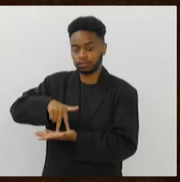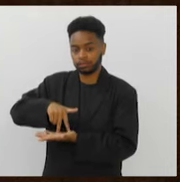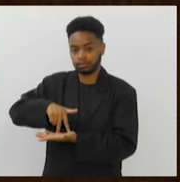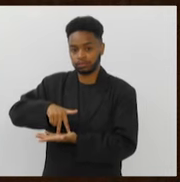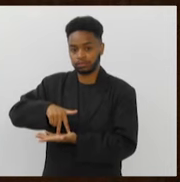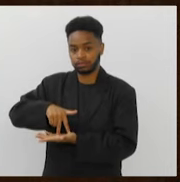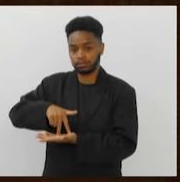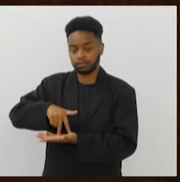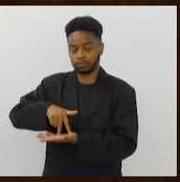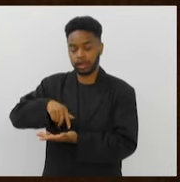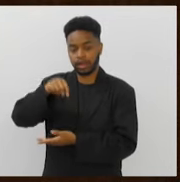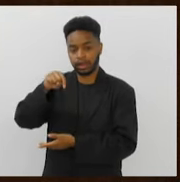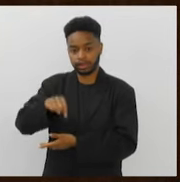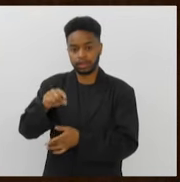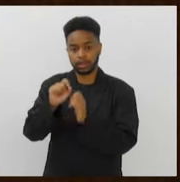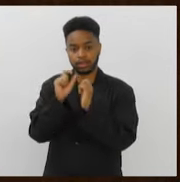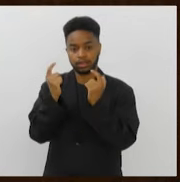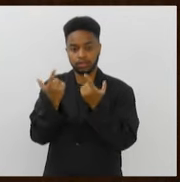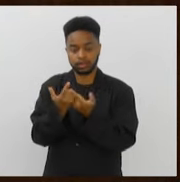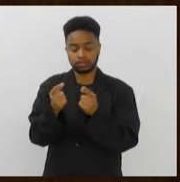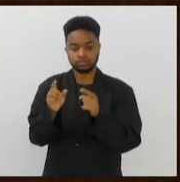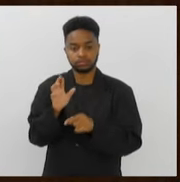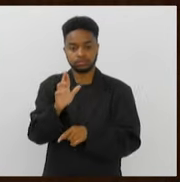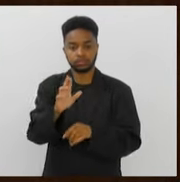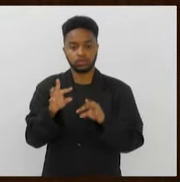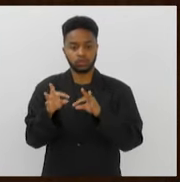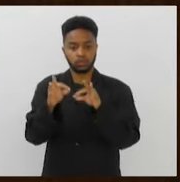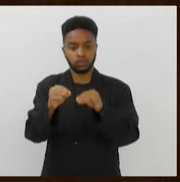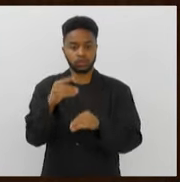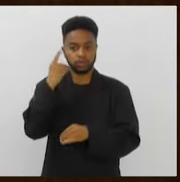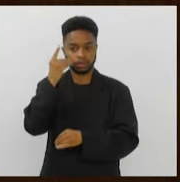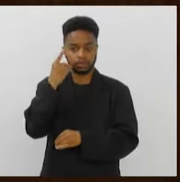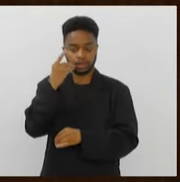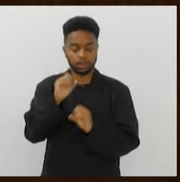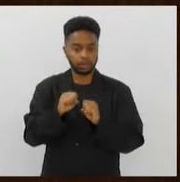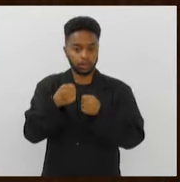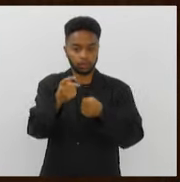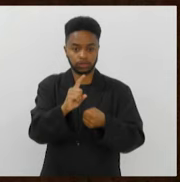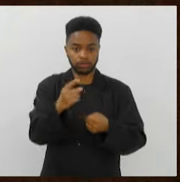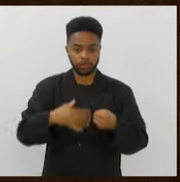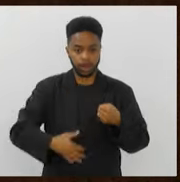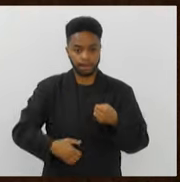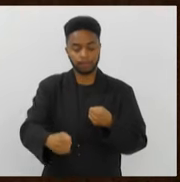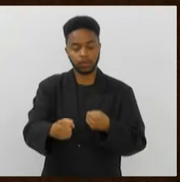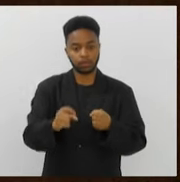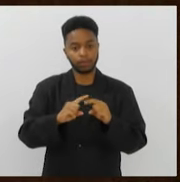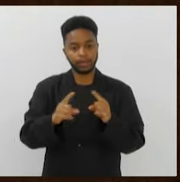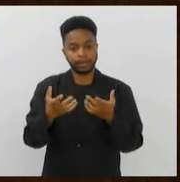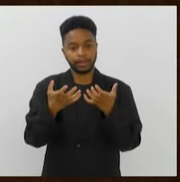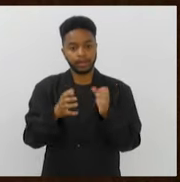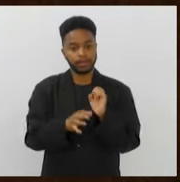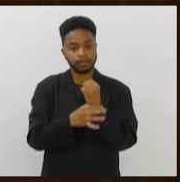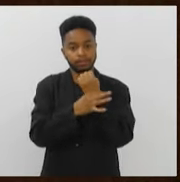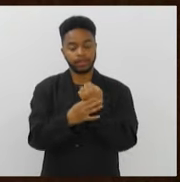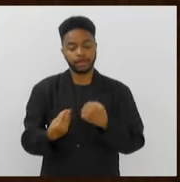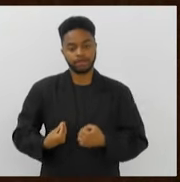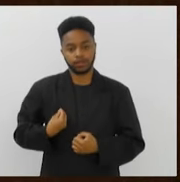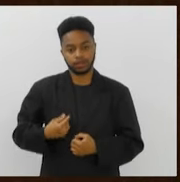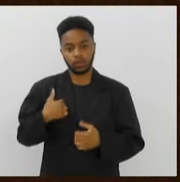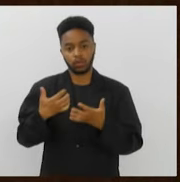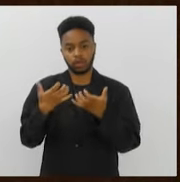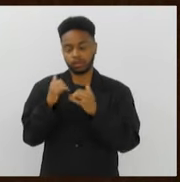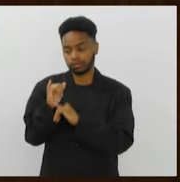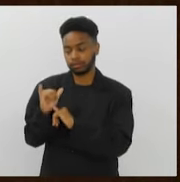em nome dessa casa e de todos os parlamentares que não defendem aborto, mas garantem garantir a vida. Eu quero parabenizar